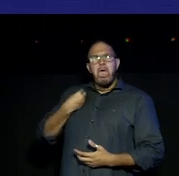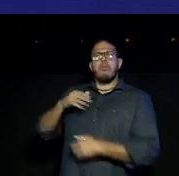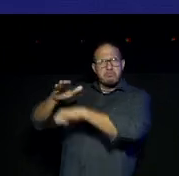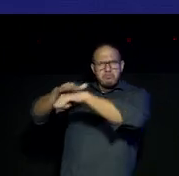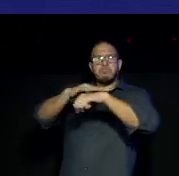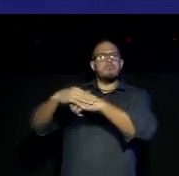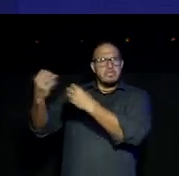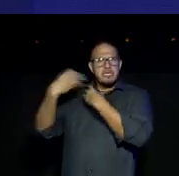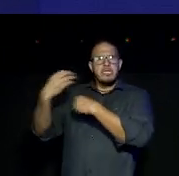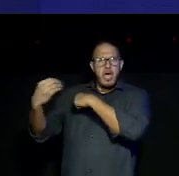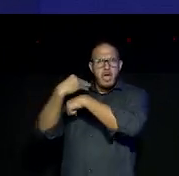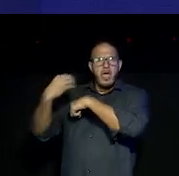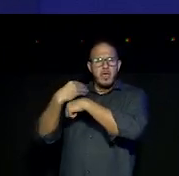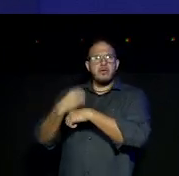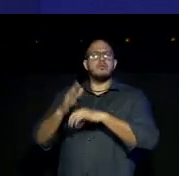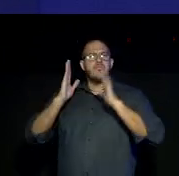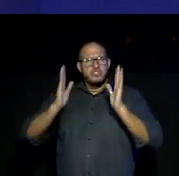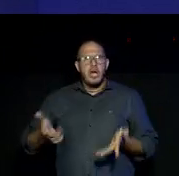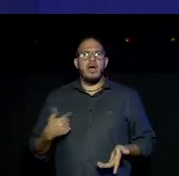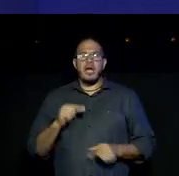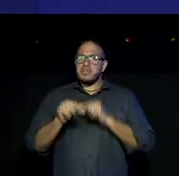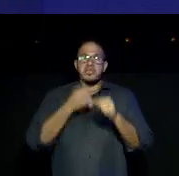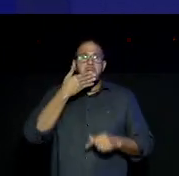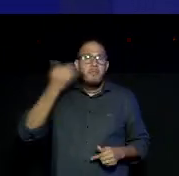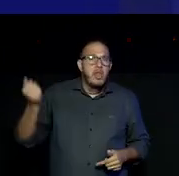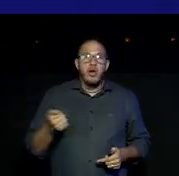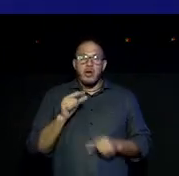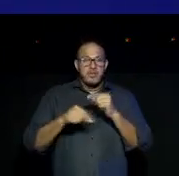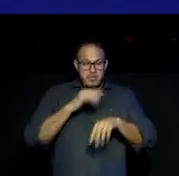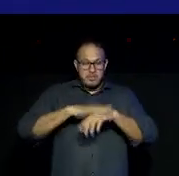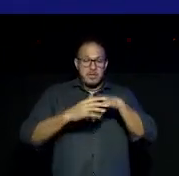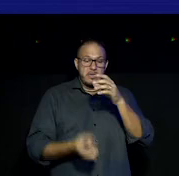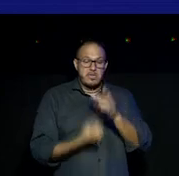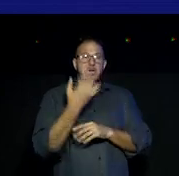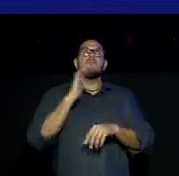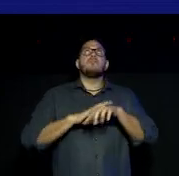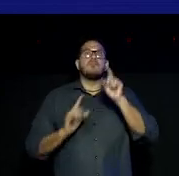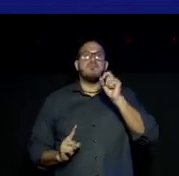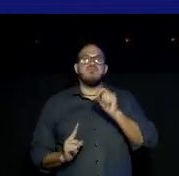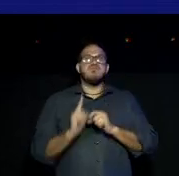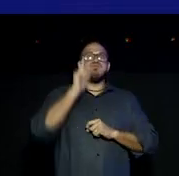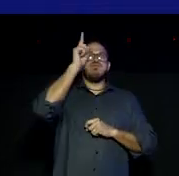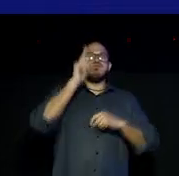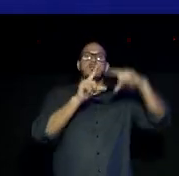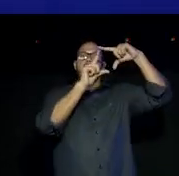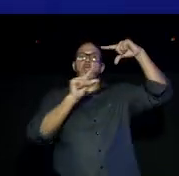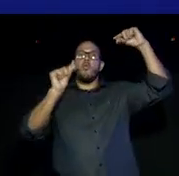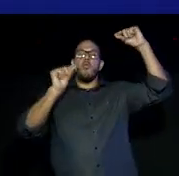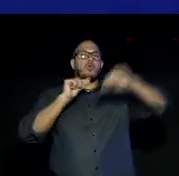para ensinar? Já dizia Carl Jung, é mais fácil você construir uma máquina que te leve à lua do